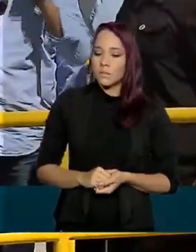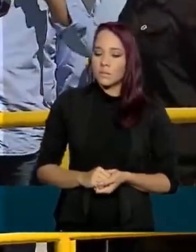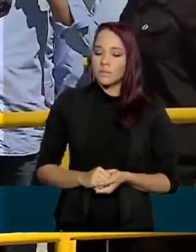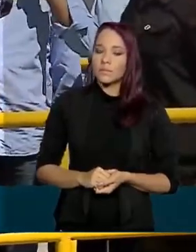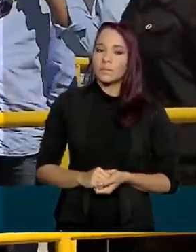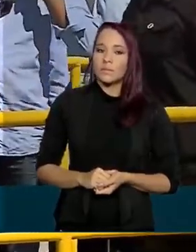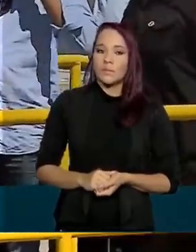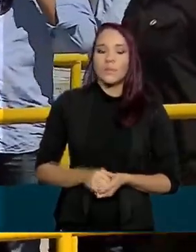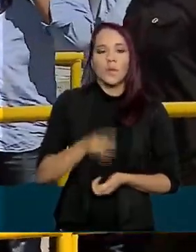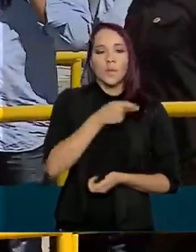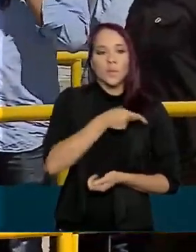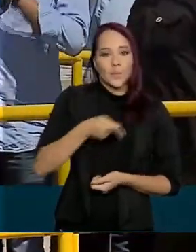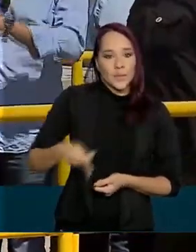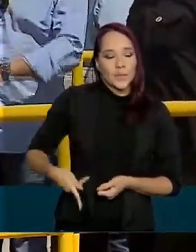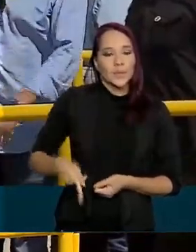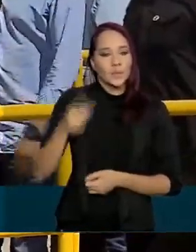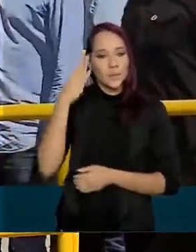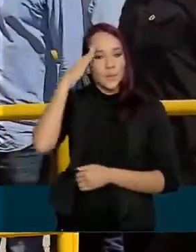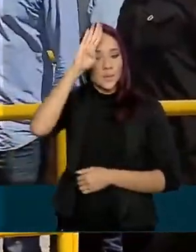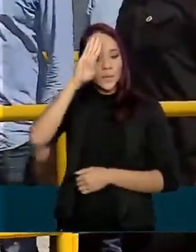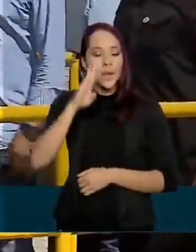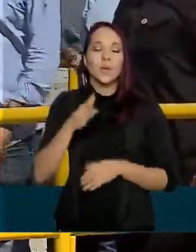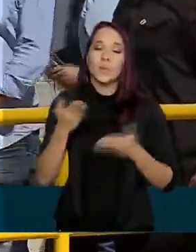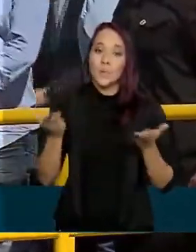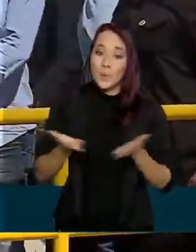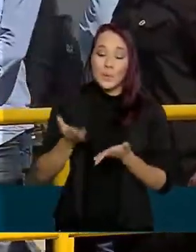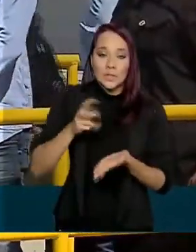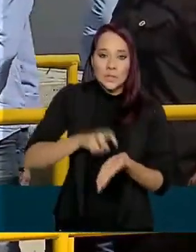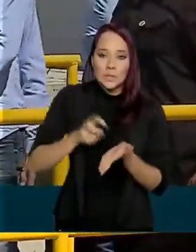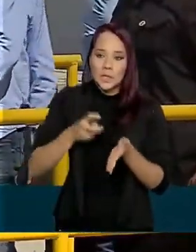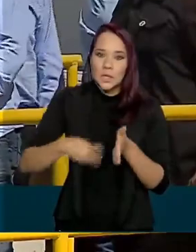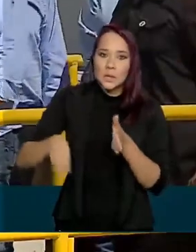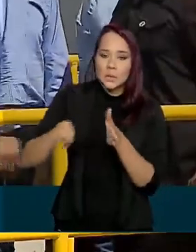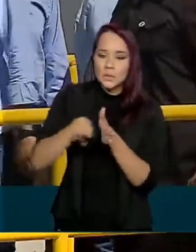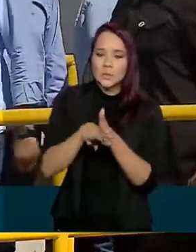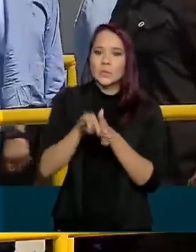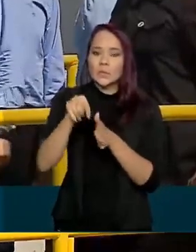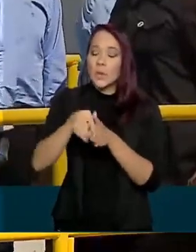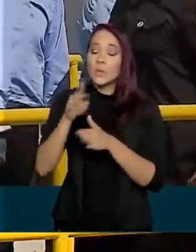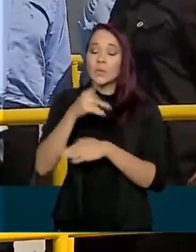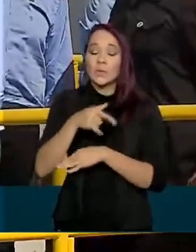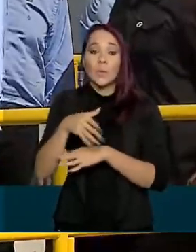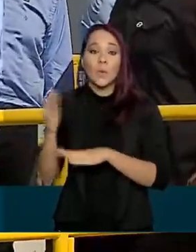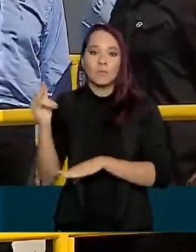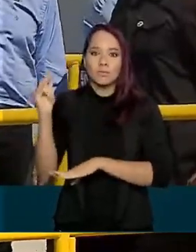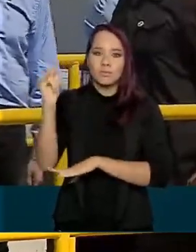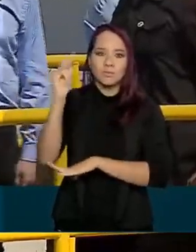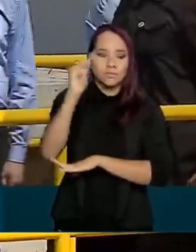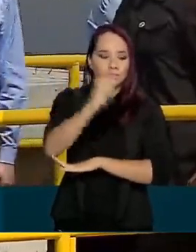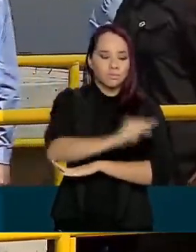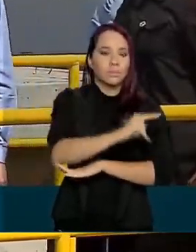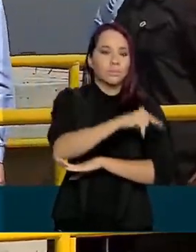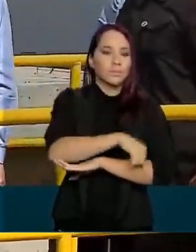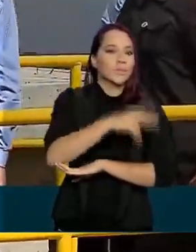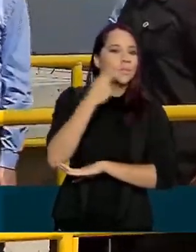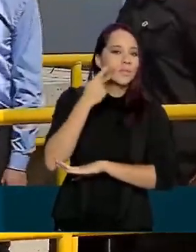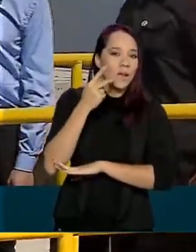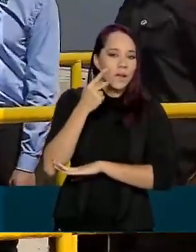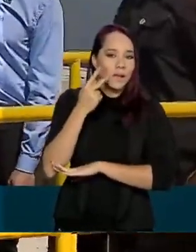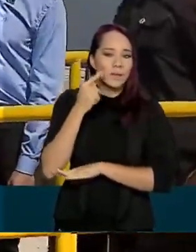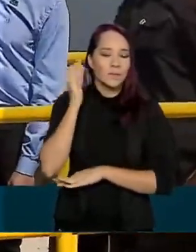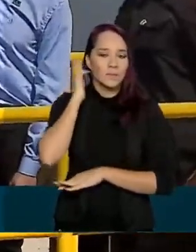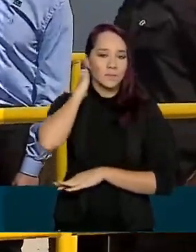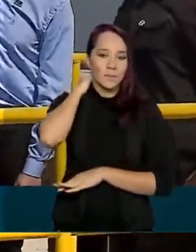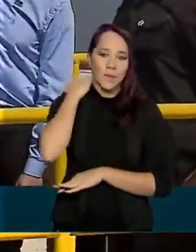e o presidente jair bolsonaro embarcou portanto hoje cedo aqui de brasília para o ceará